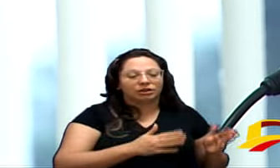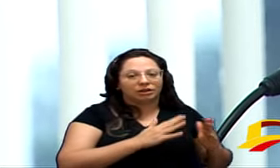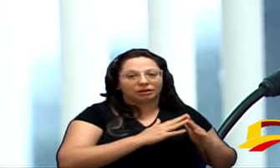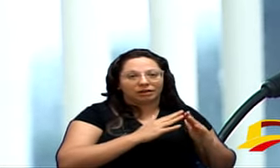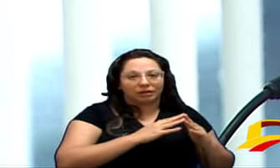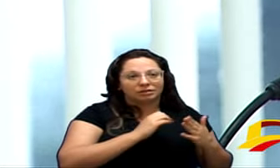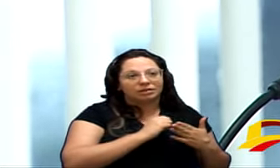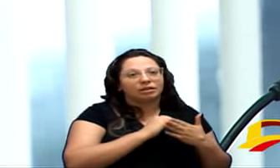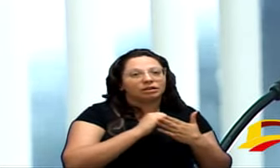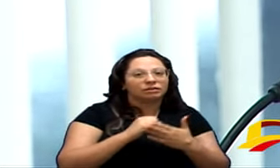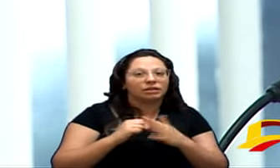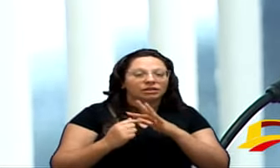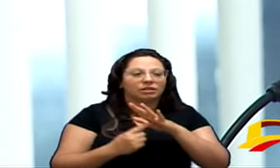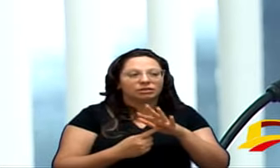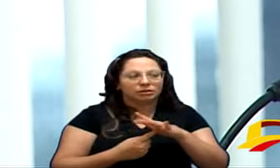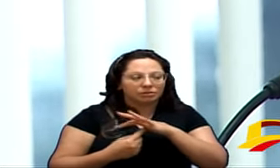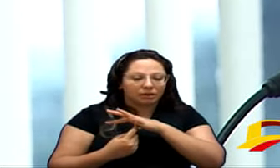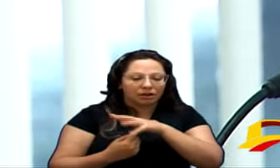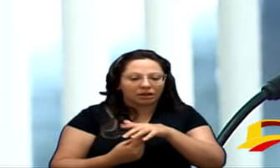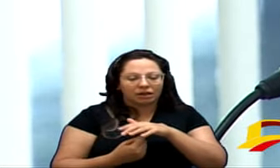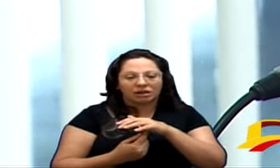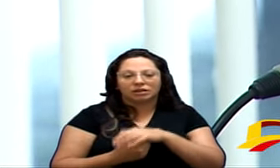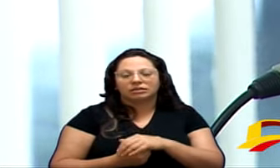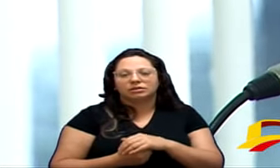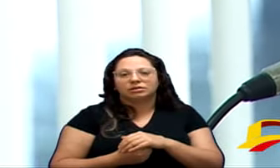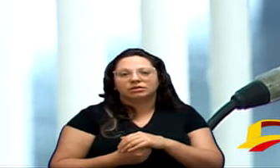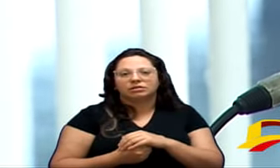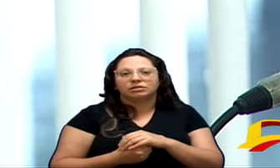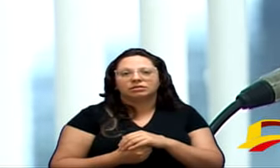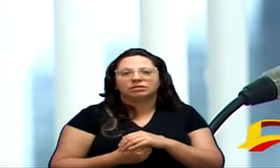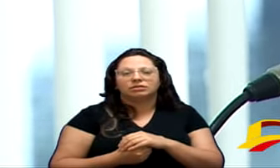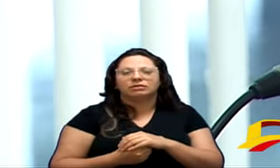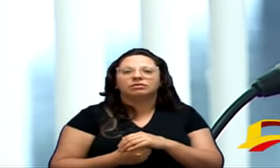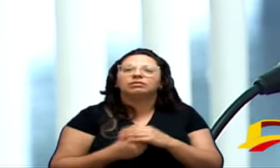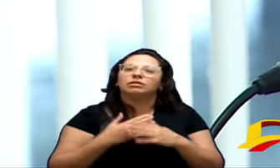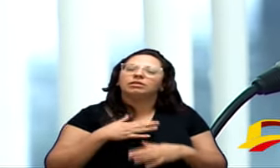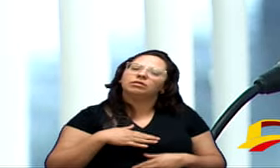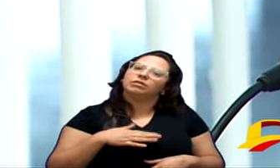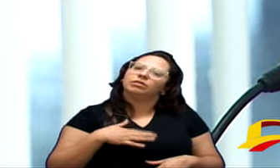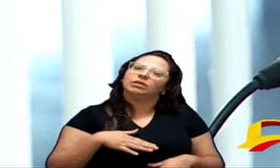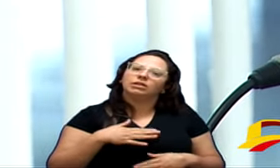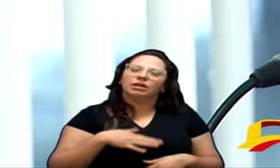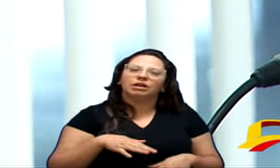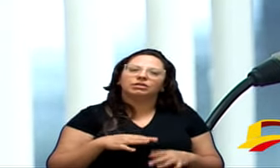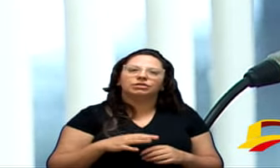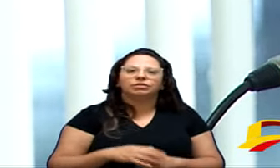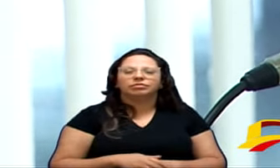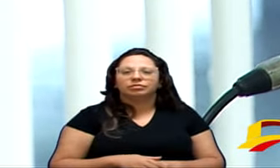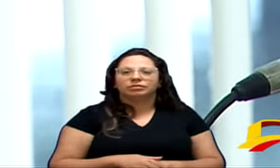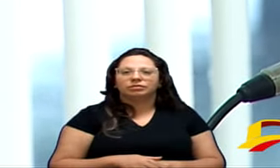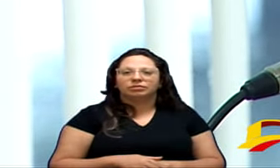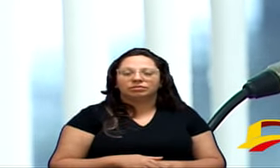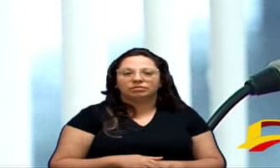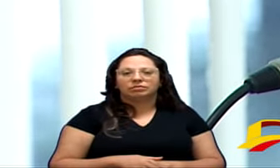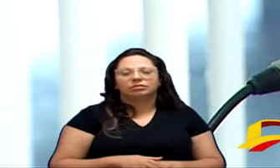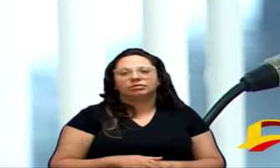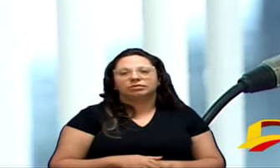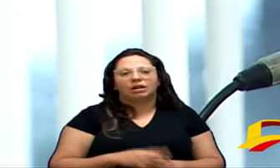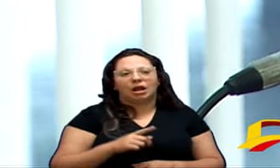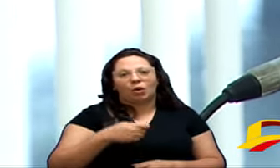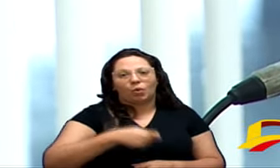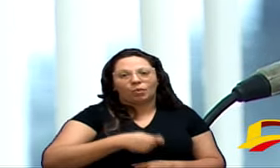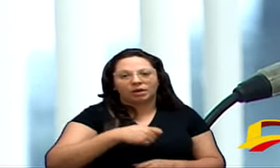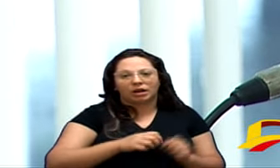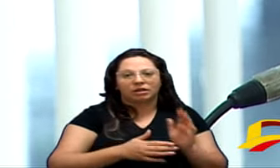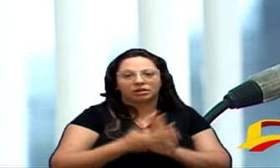auxílio nessas praças que foram reformadas excelente precisava e no parque com tranquilidade sem chegar lá e ser obrigada a sair porque